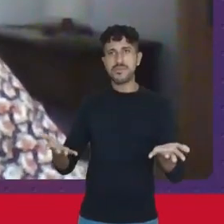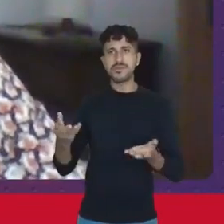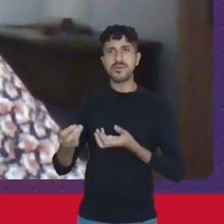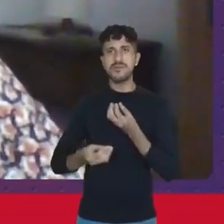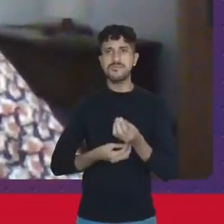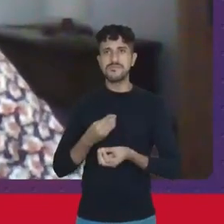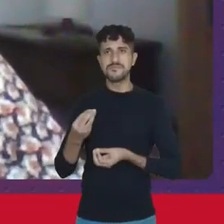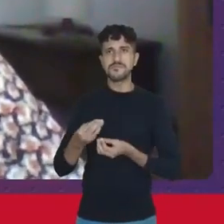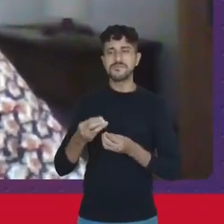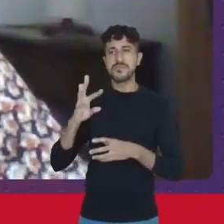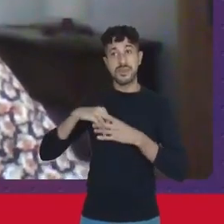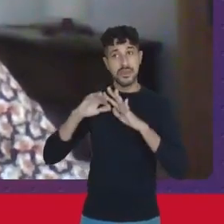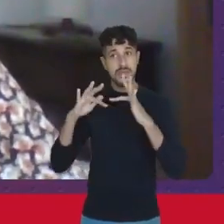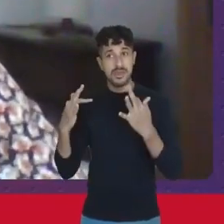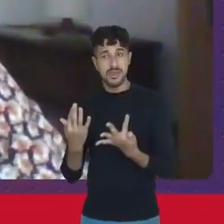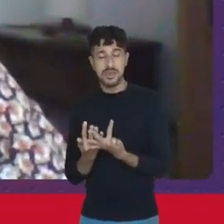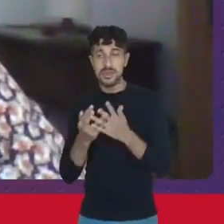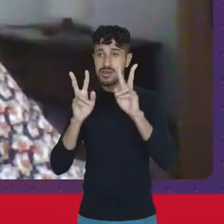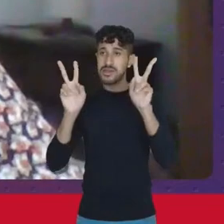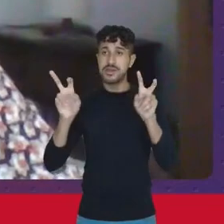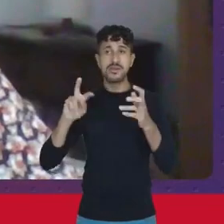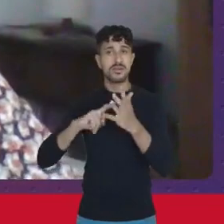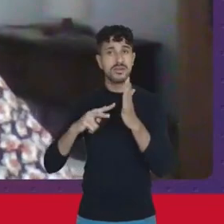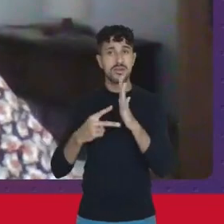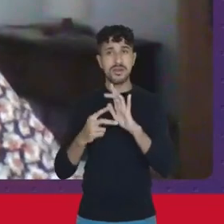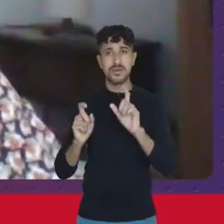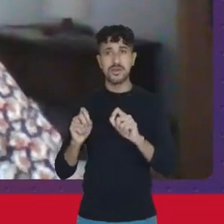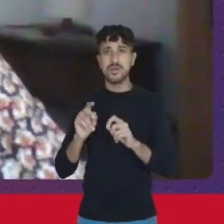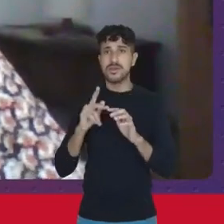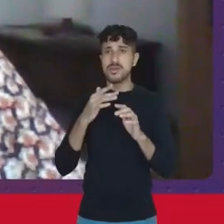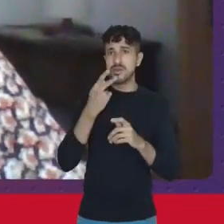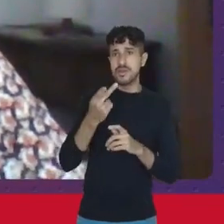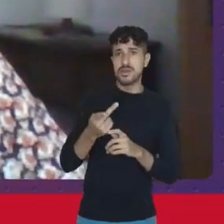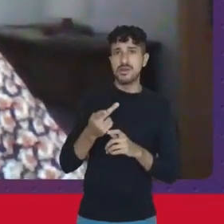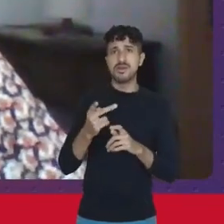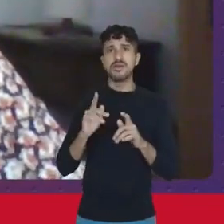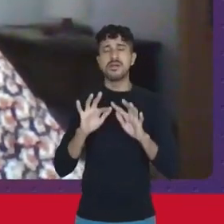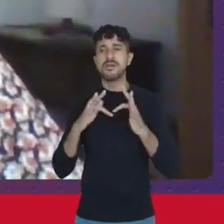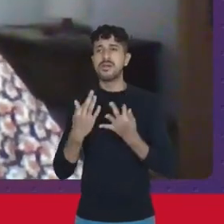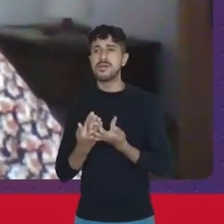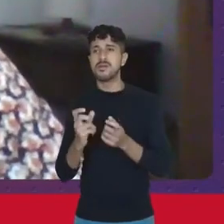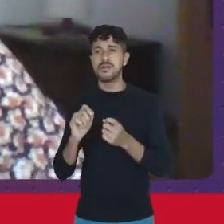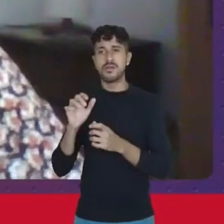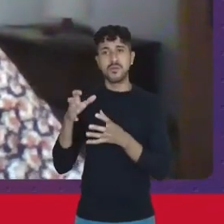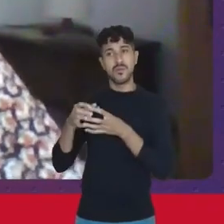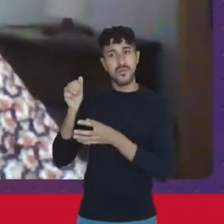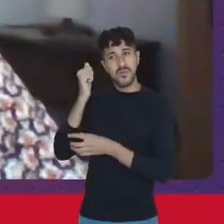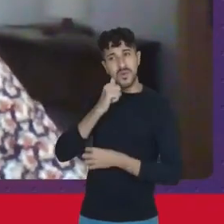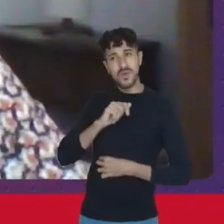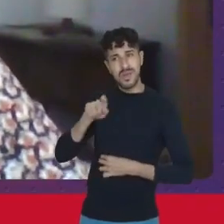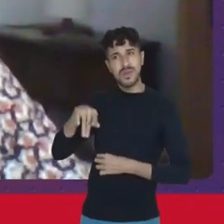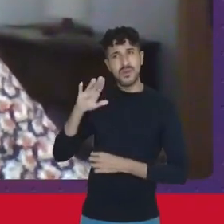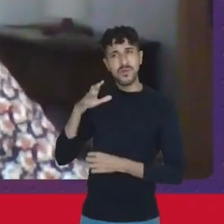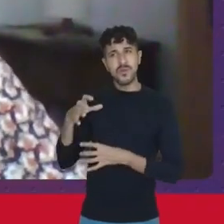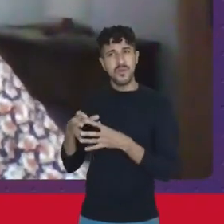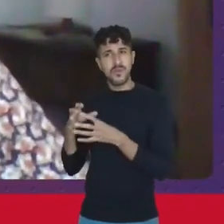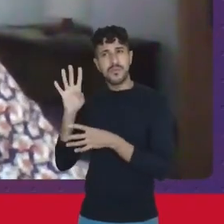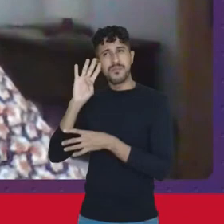meio das famílias. E isso significa, falar em família, nós estamos falando das mulheres, que são as